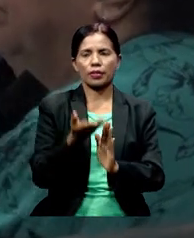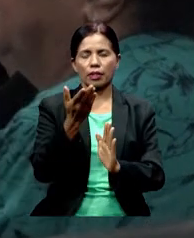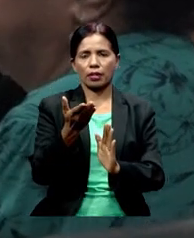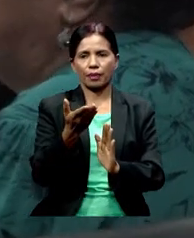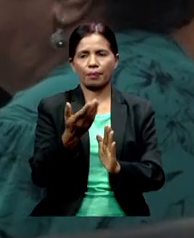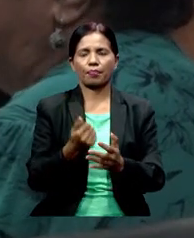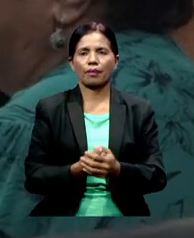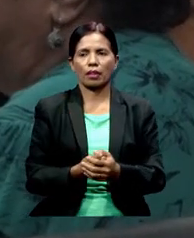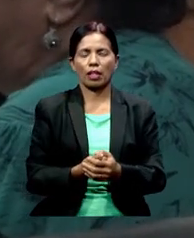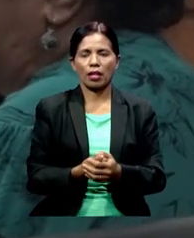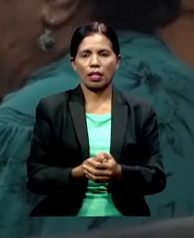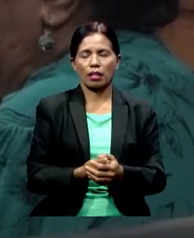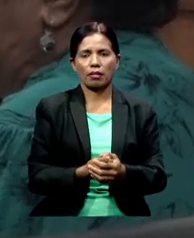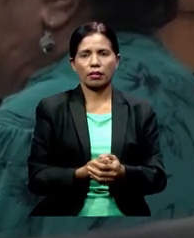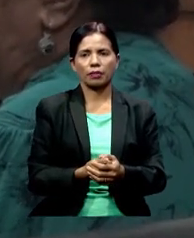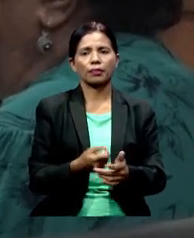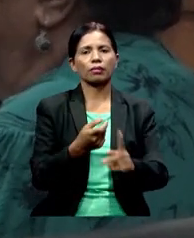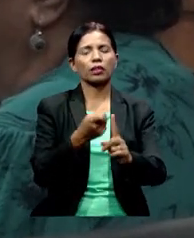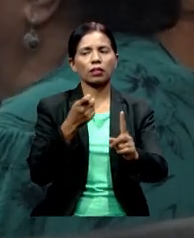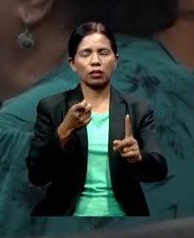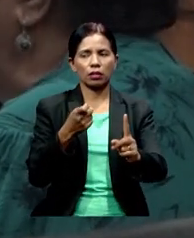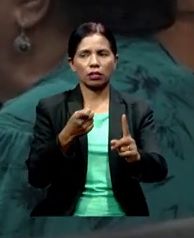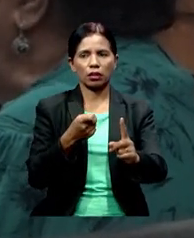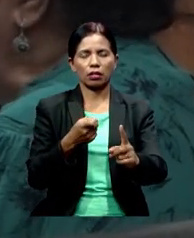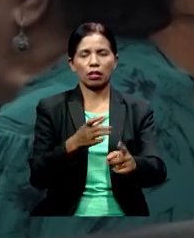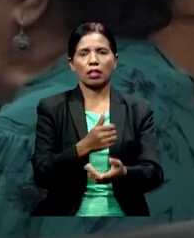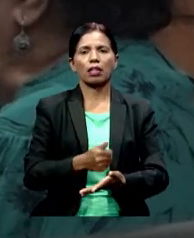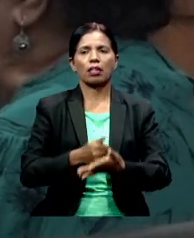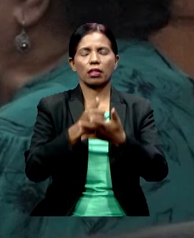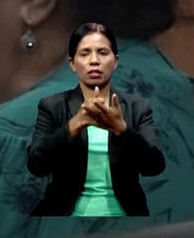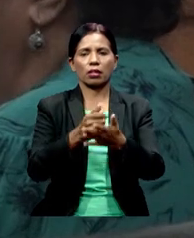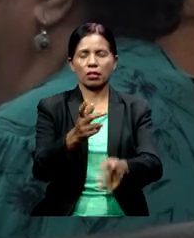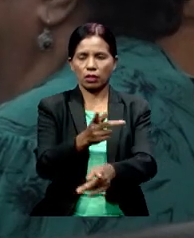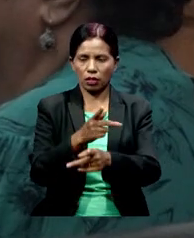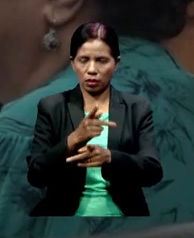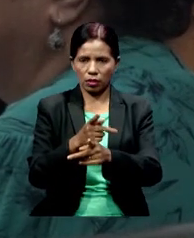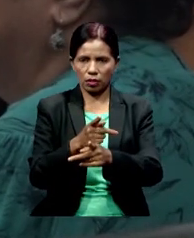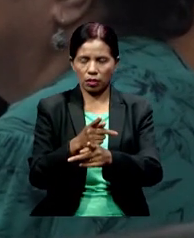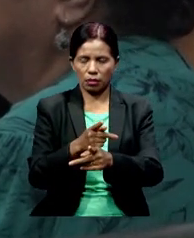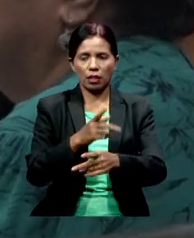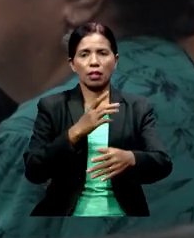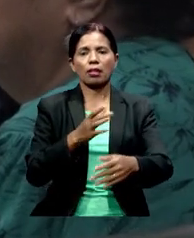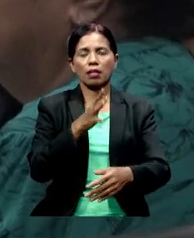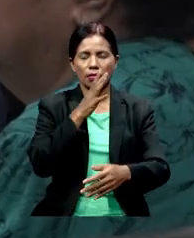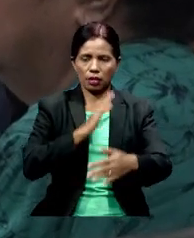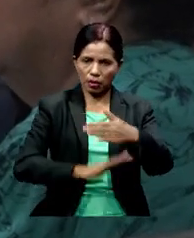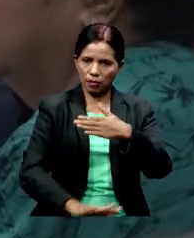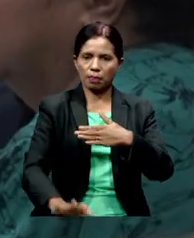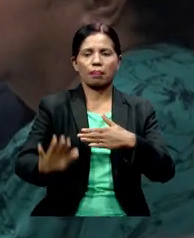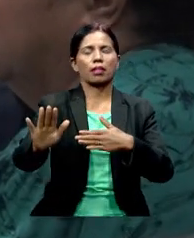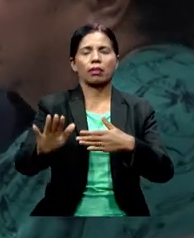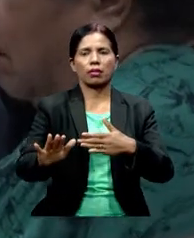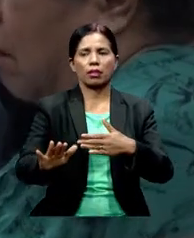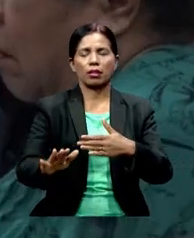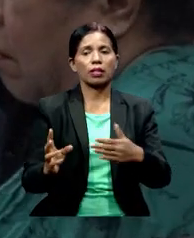taxa ou porcentagem rusi atendimento ba cuidados pré-natal cuidados ba inan isin ruasira